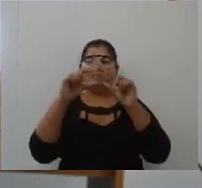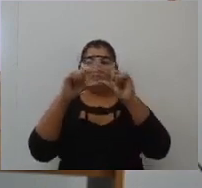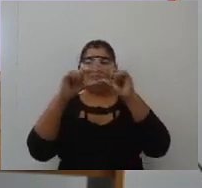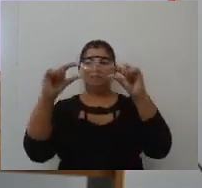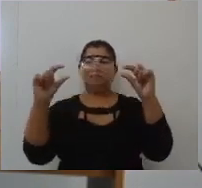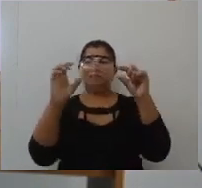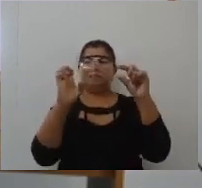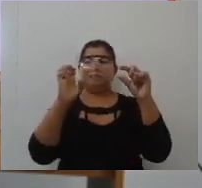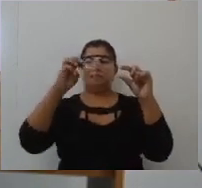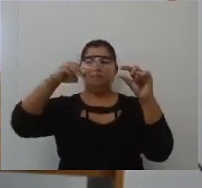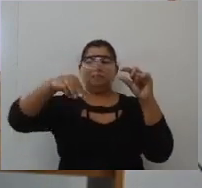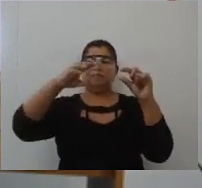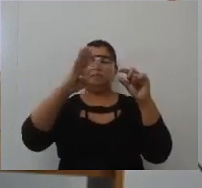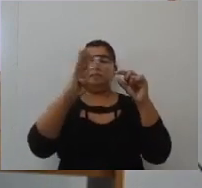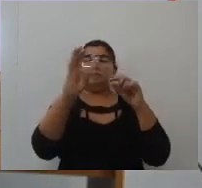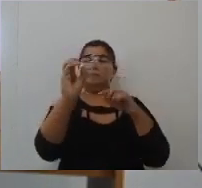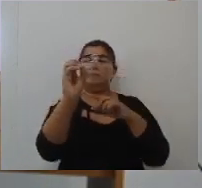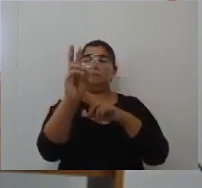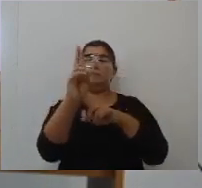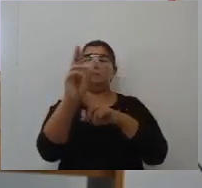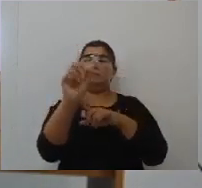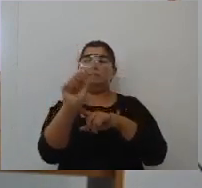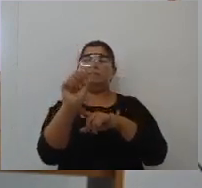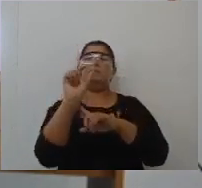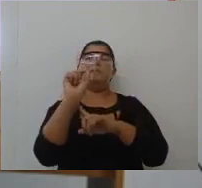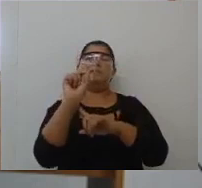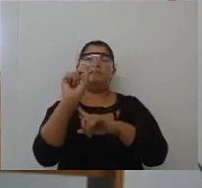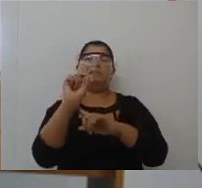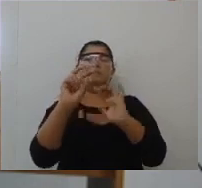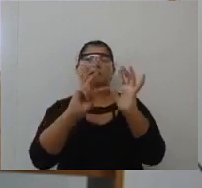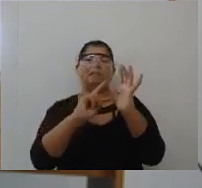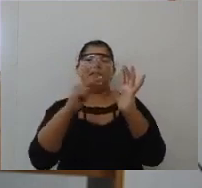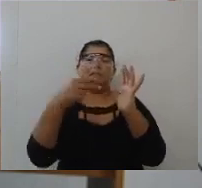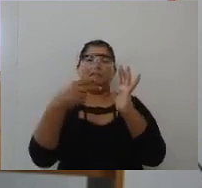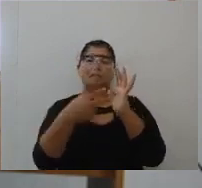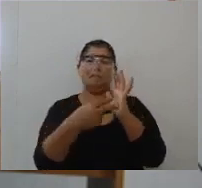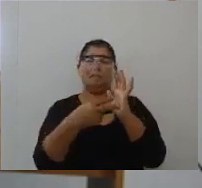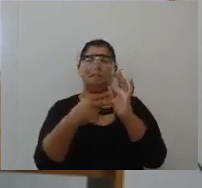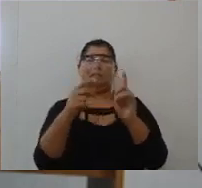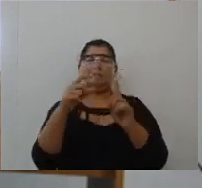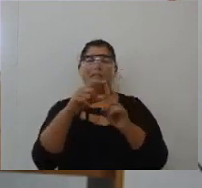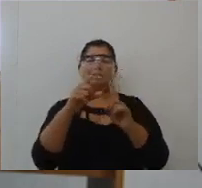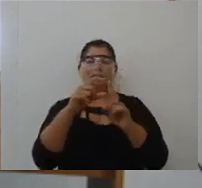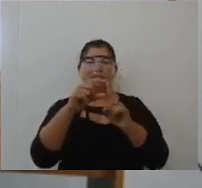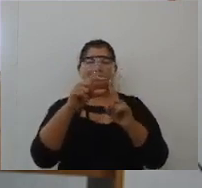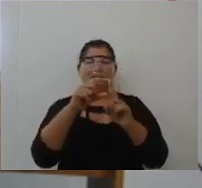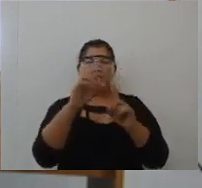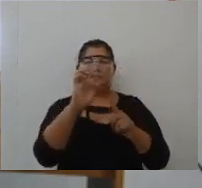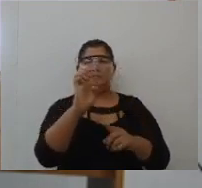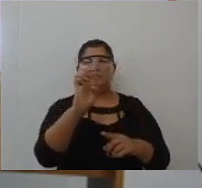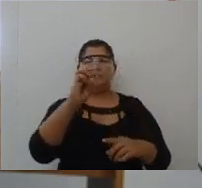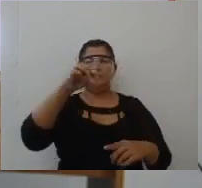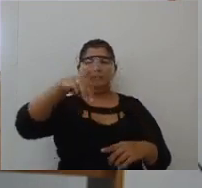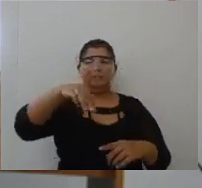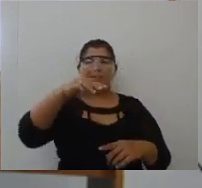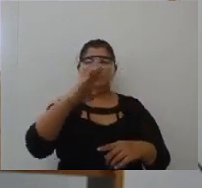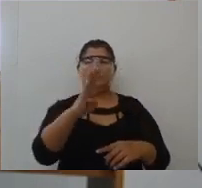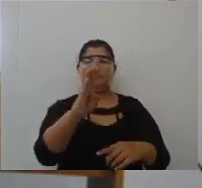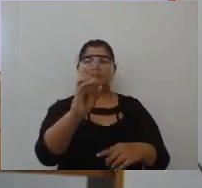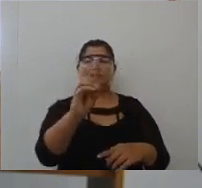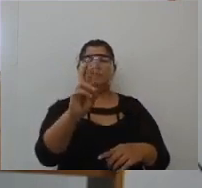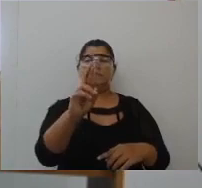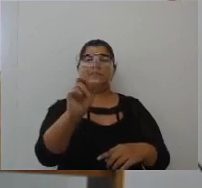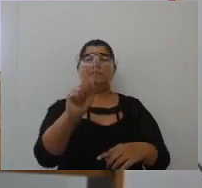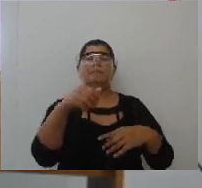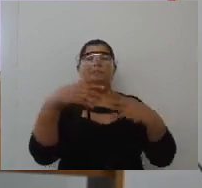de... Olha aí, valor semântico das conjunções. A palavra embora. E aí, resposta